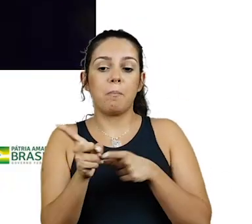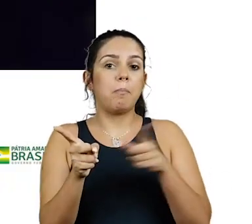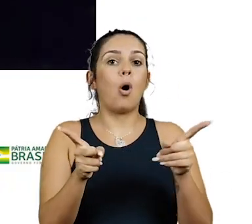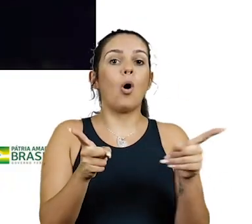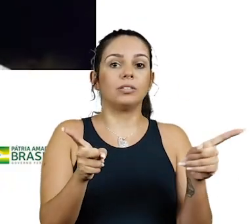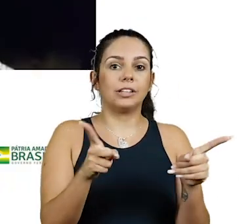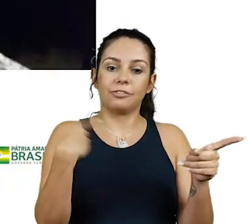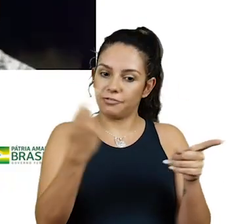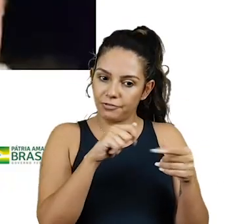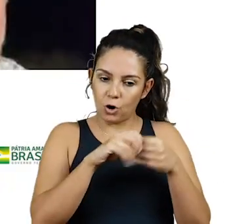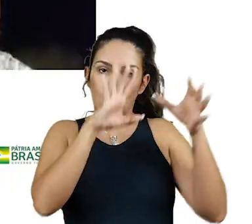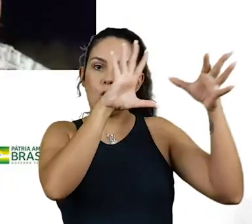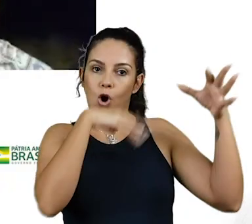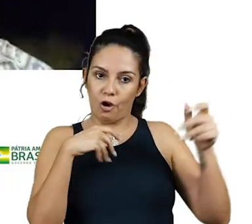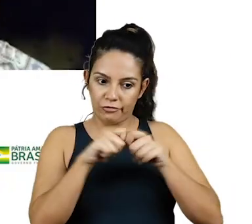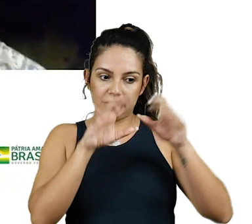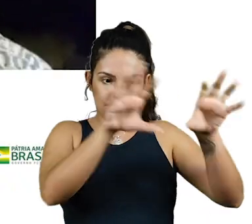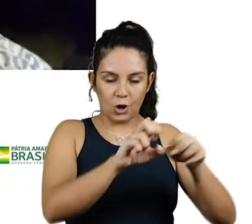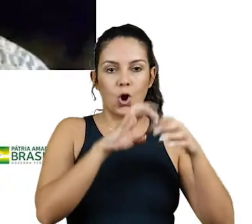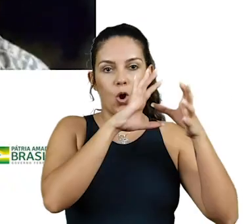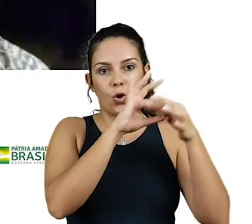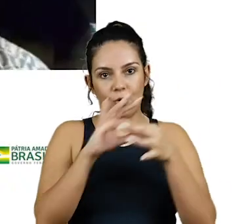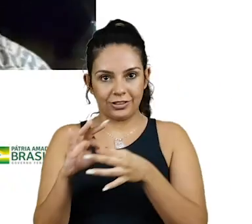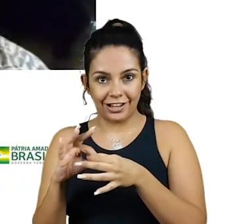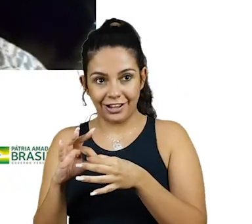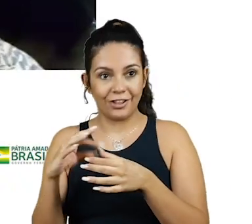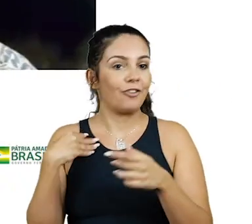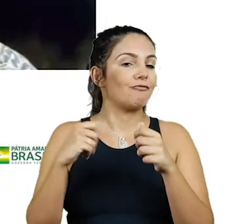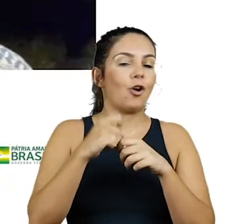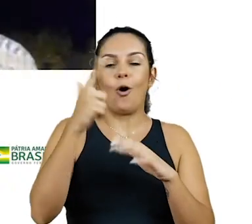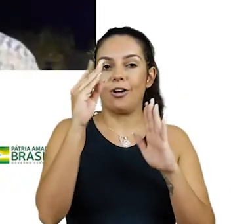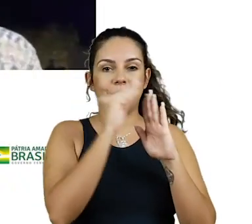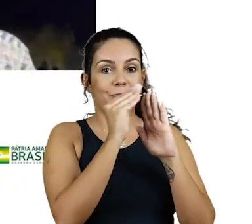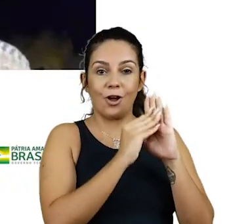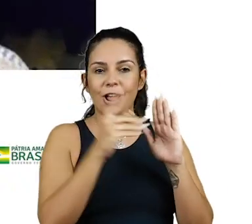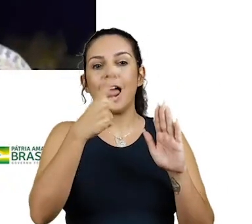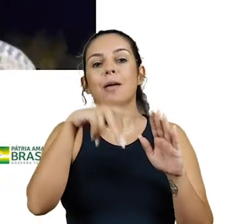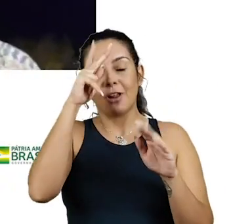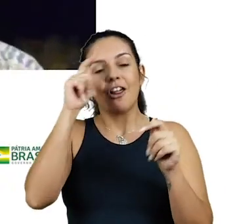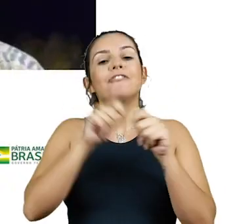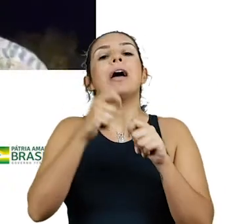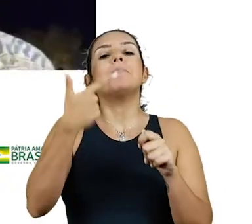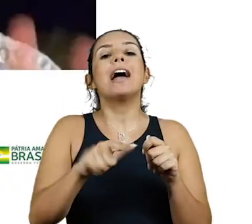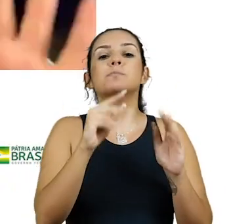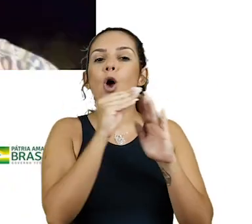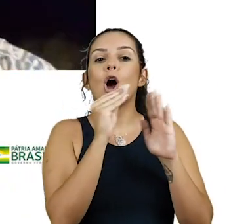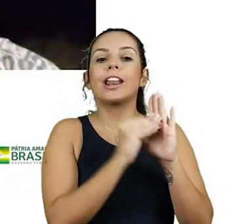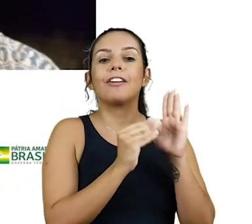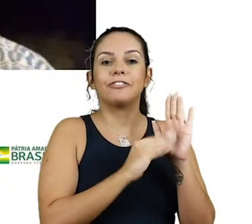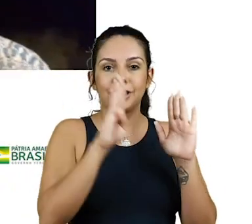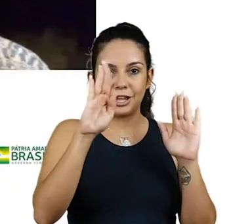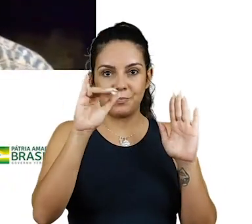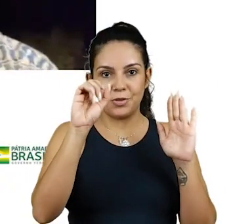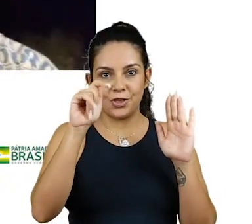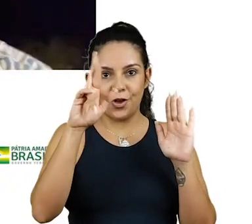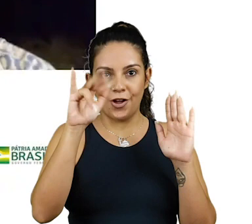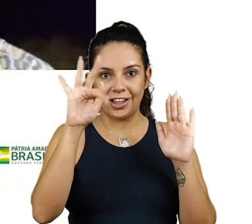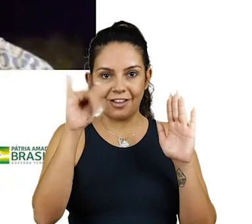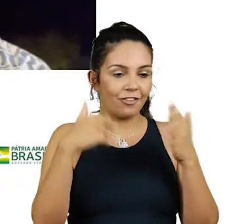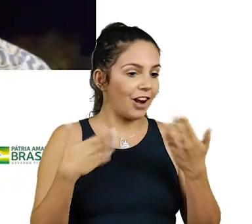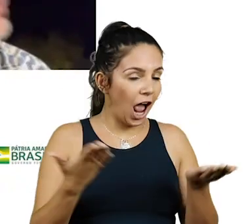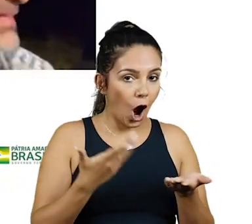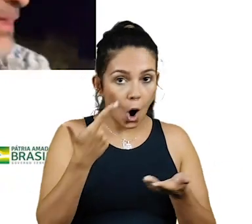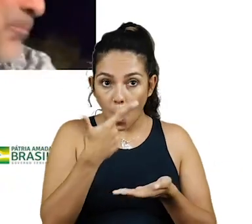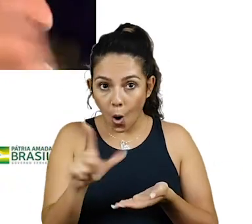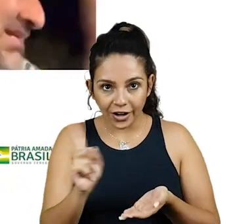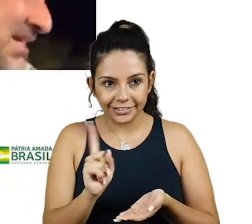gostou? Qual é a próxima biografia? Eu falei, outra biografia? Outra biografia? Não sei, me pergunta daqui a 5 anos, porque dá